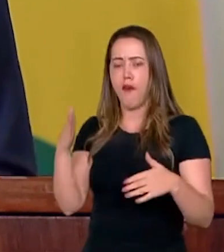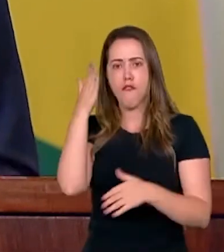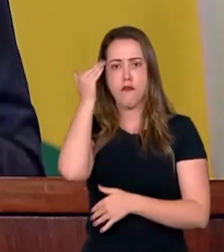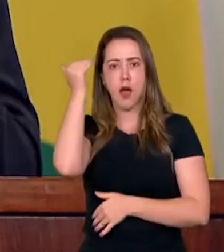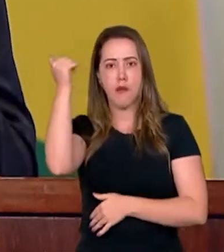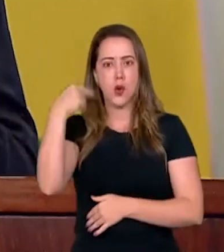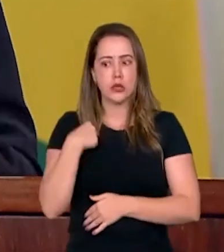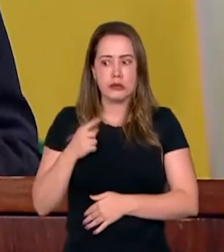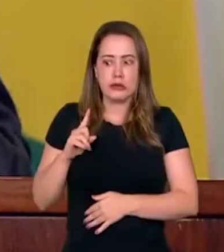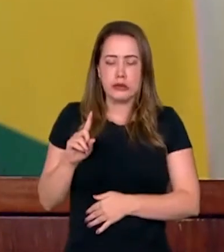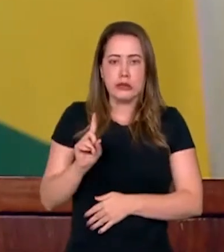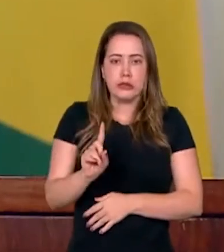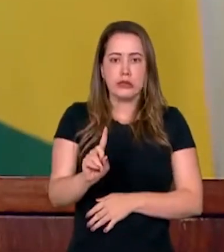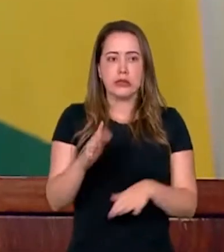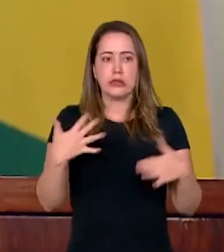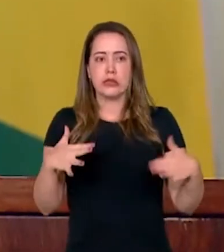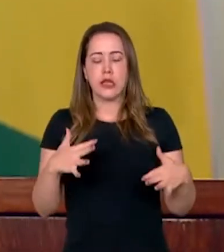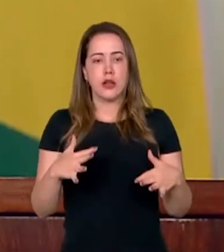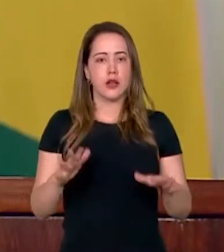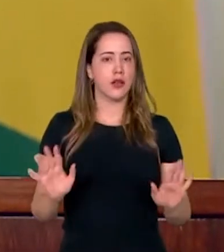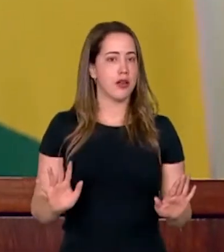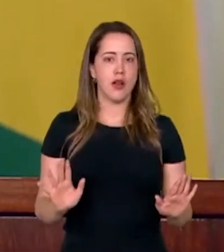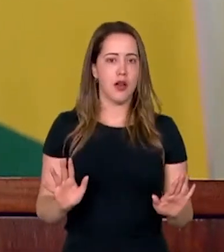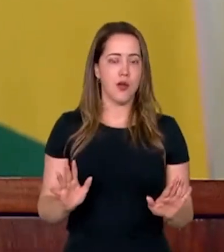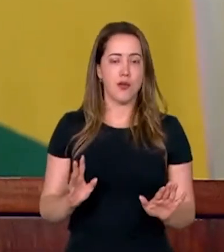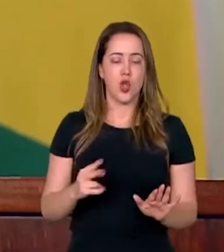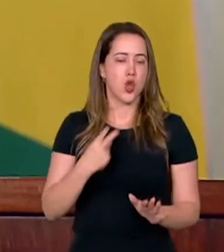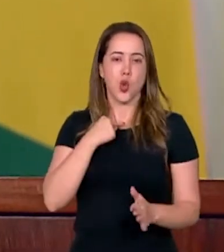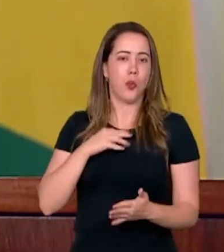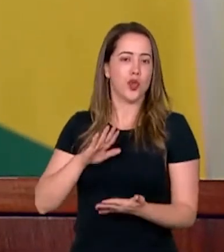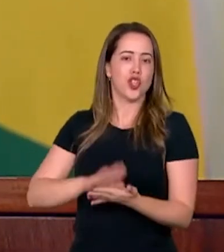reunião? E mais, não podia entrar intérprete.